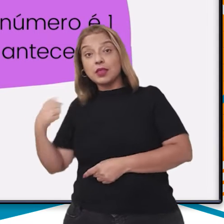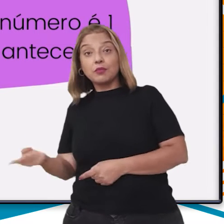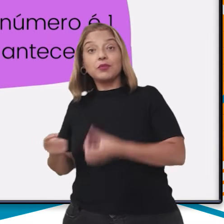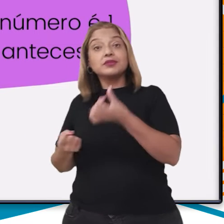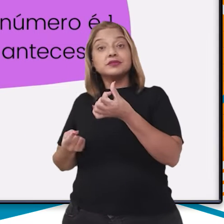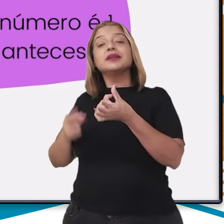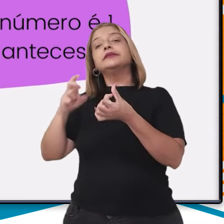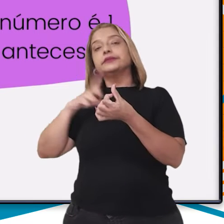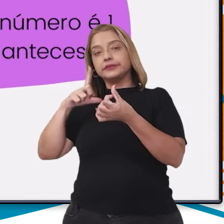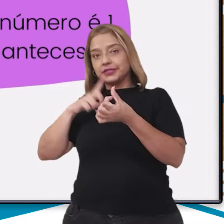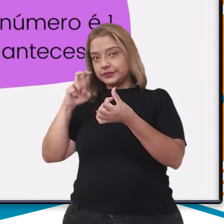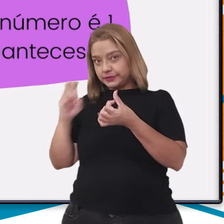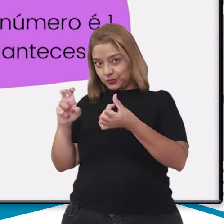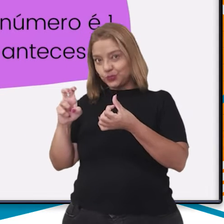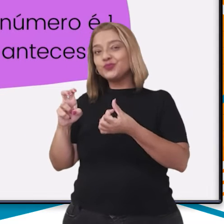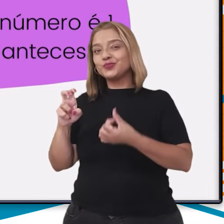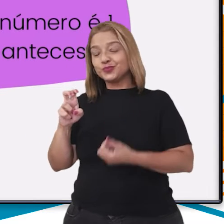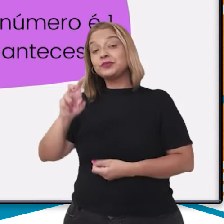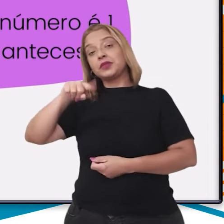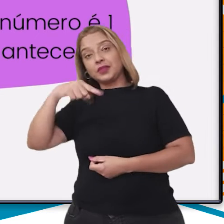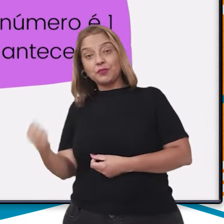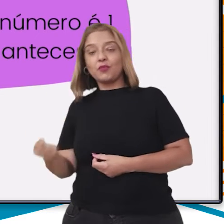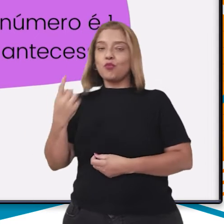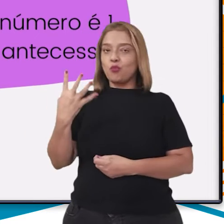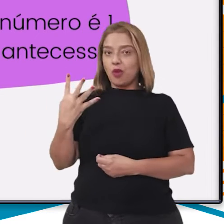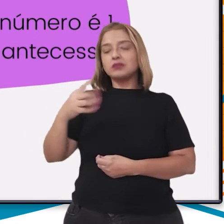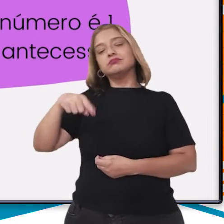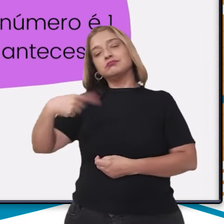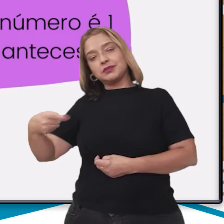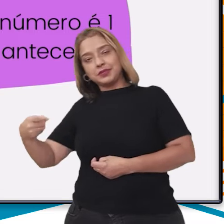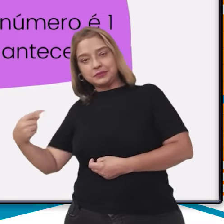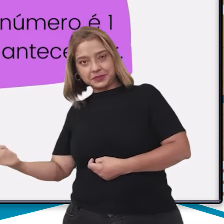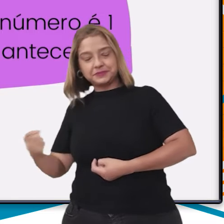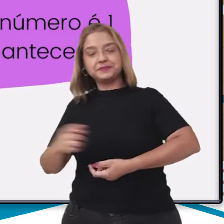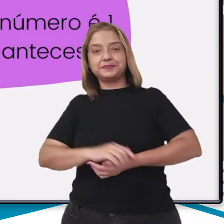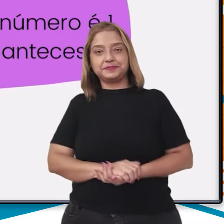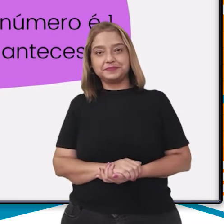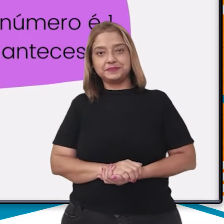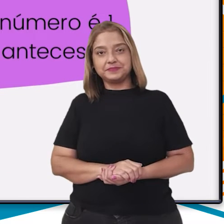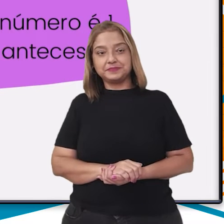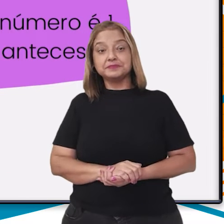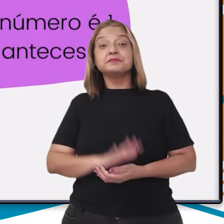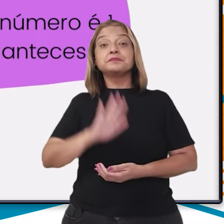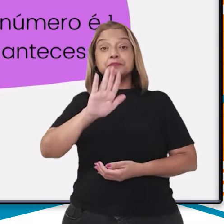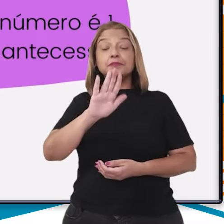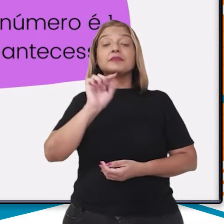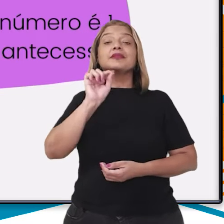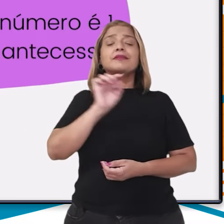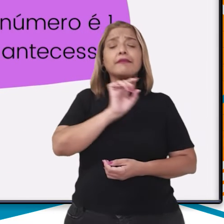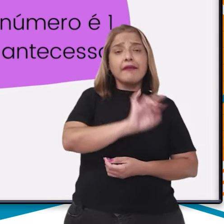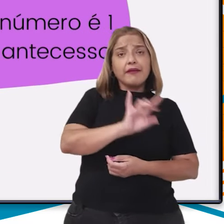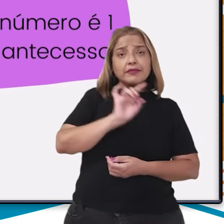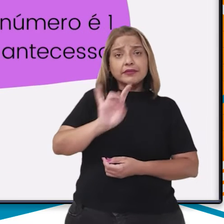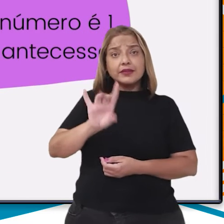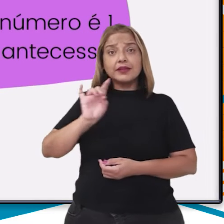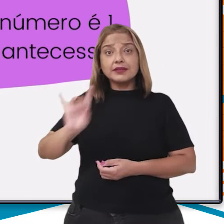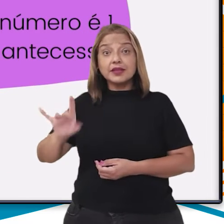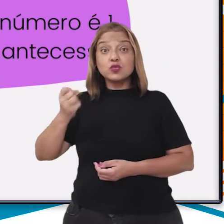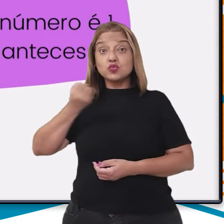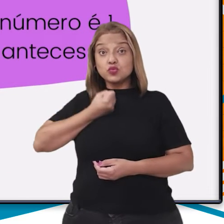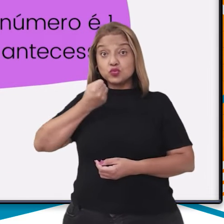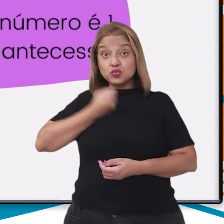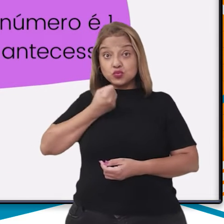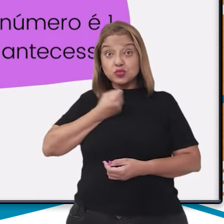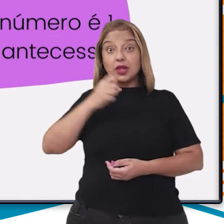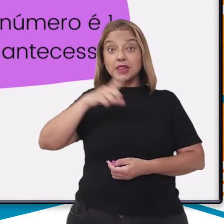Então, depois do 6 teremos o 5, depois o 4 e assim sucessivamente. Cada número